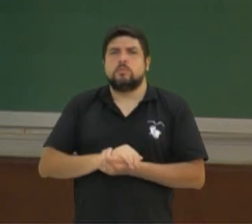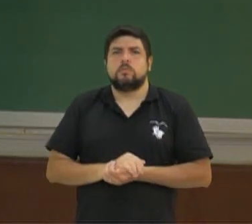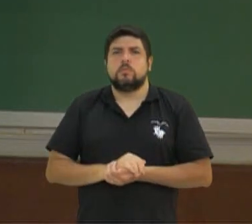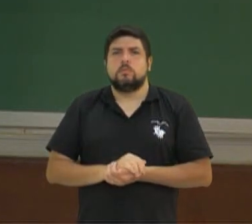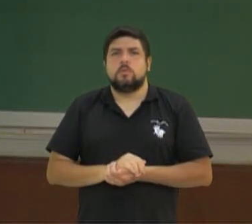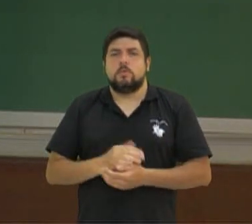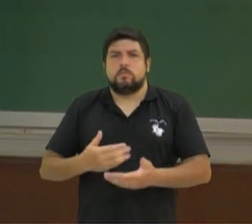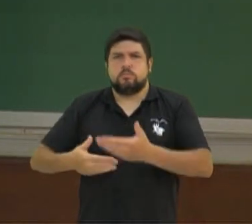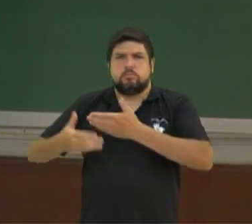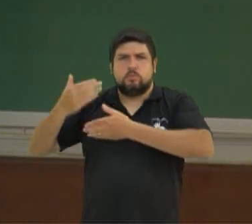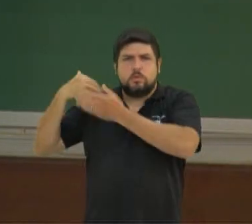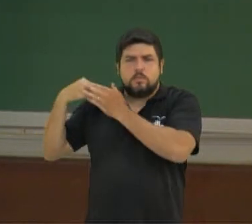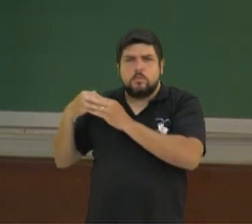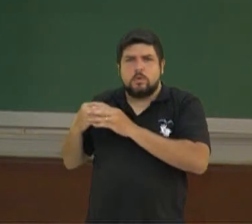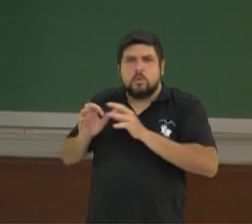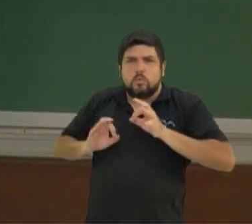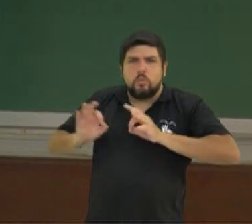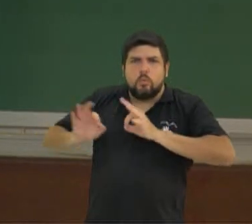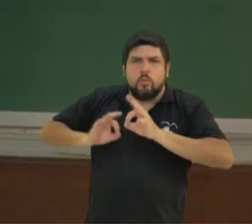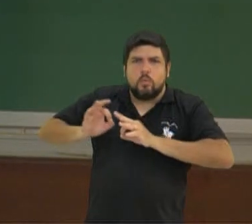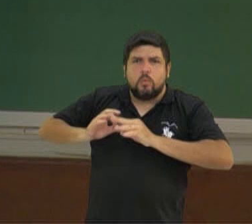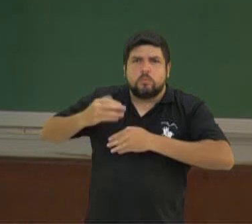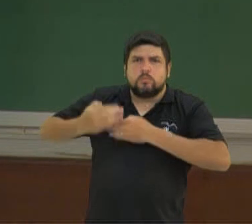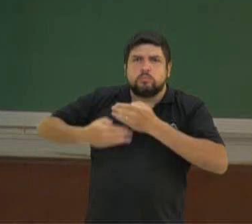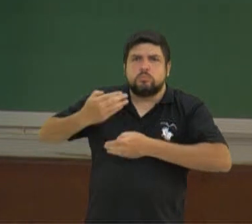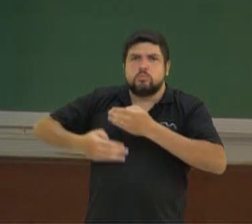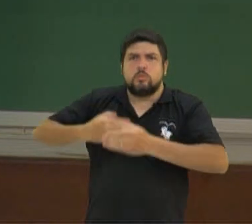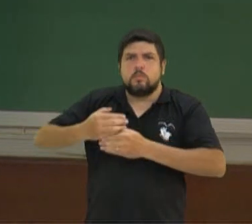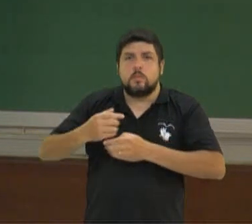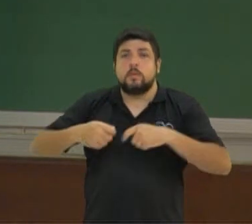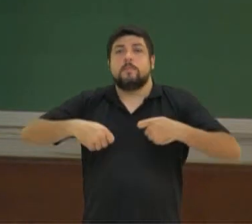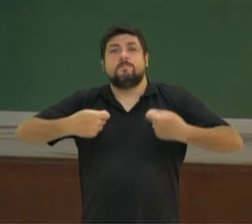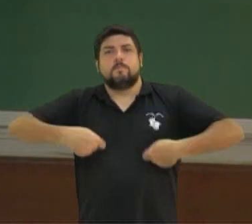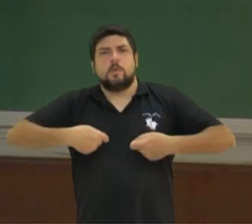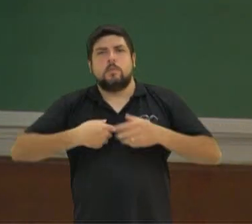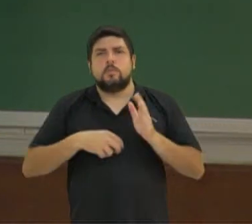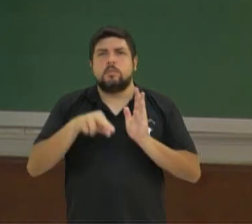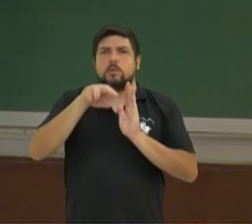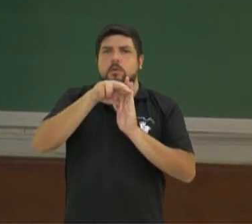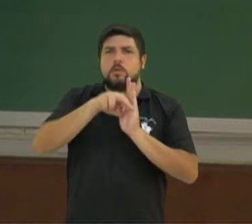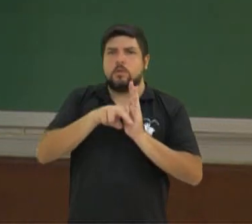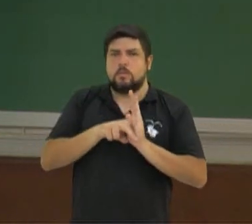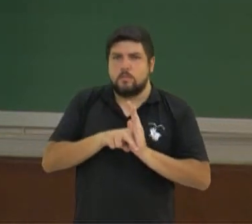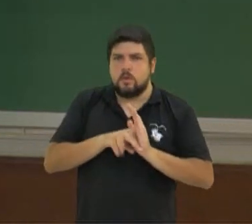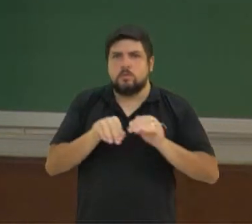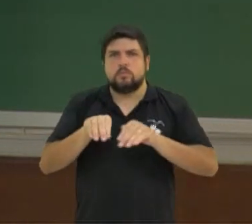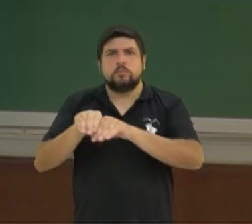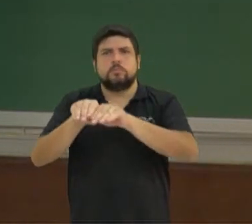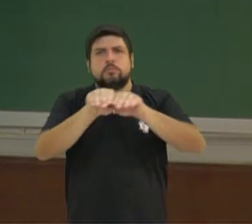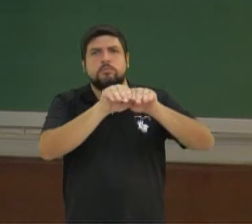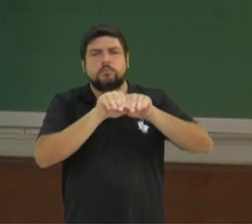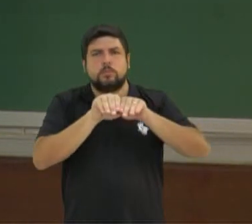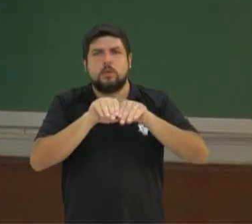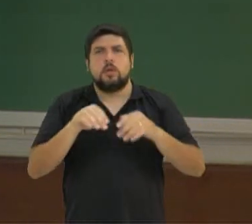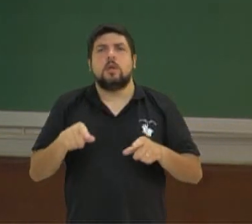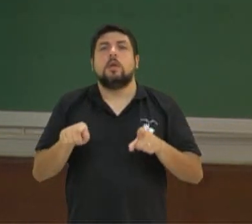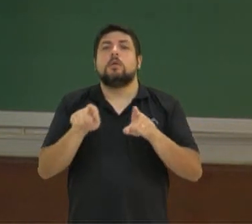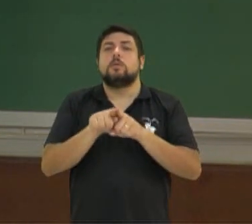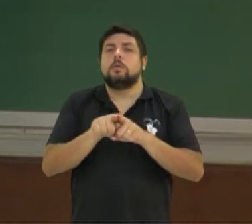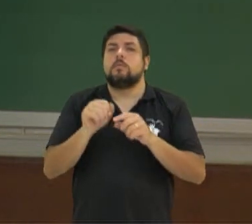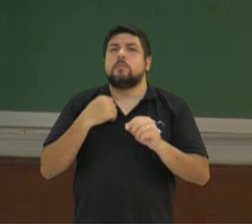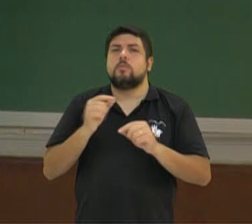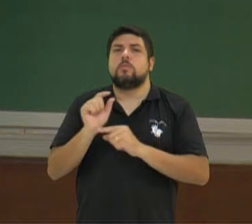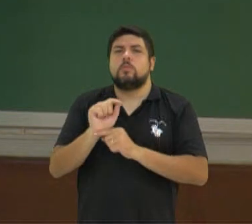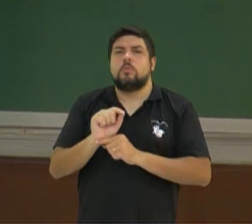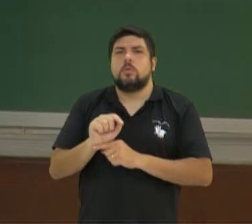evoluindo, né, precisou de ser escrito algumas regras, né, para que homologasse, para que se jogasse igual, né? Bem como também, a partir